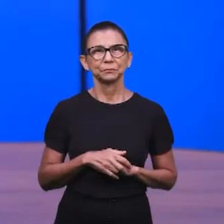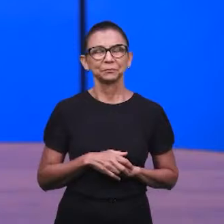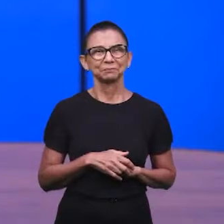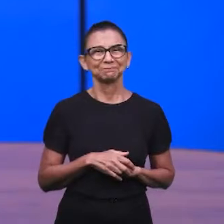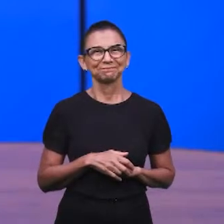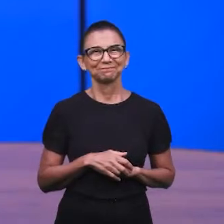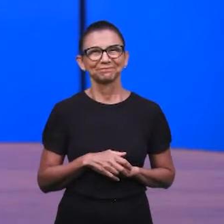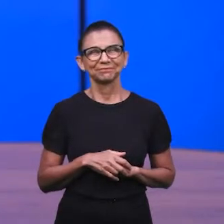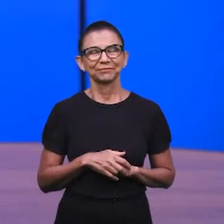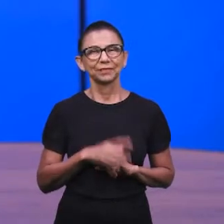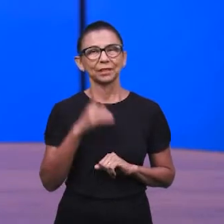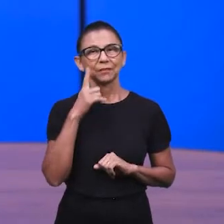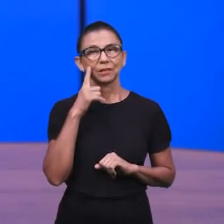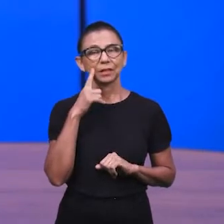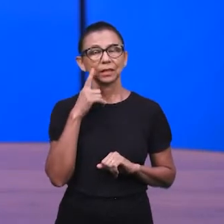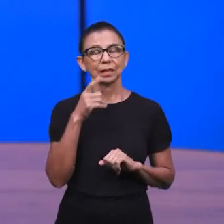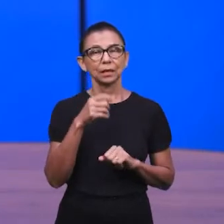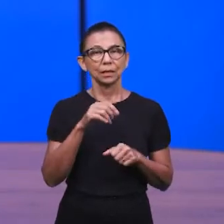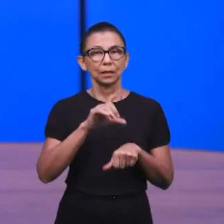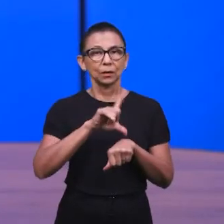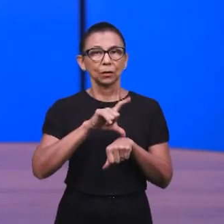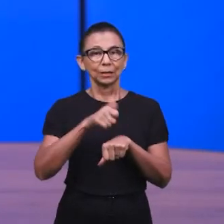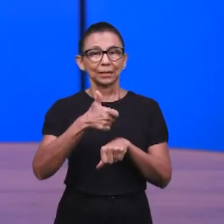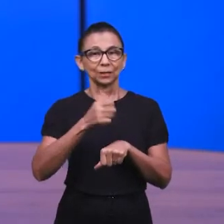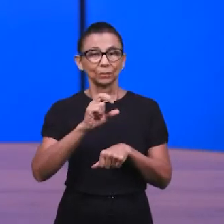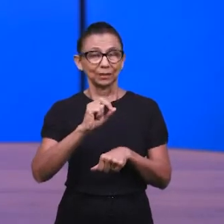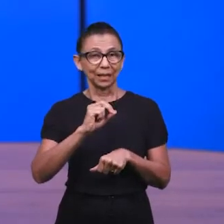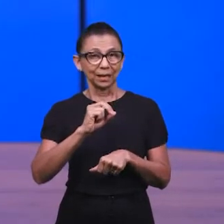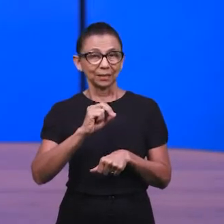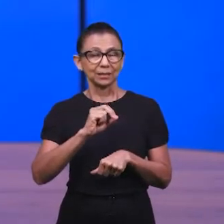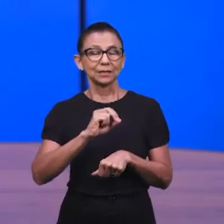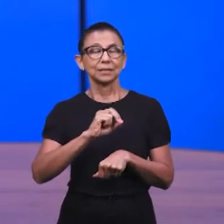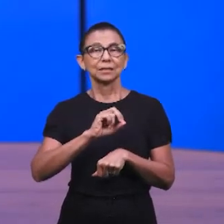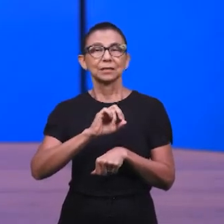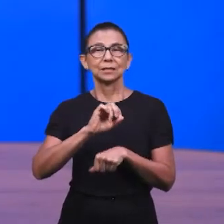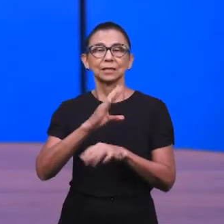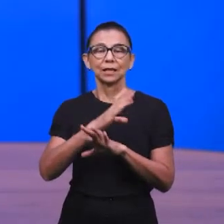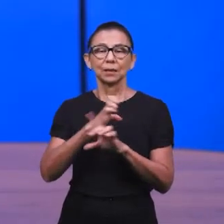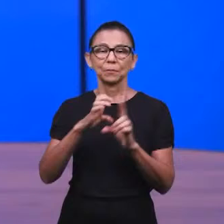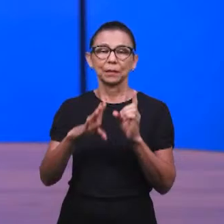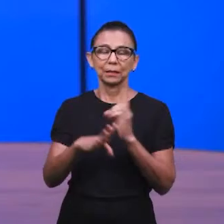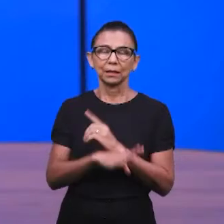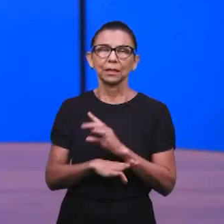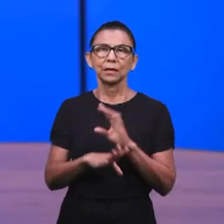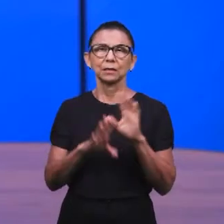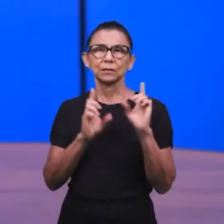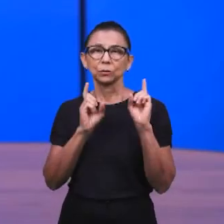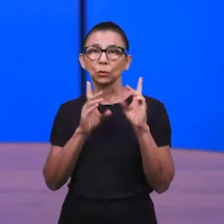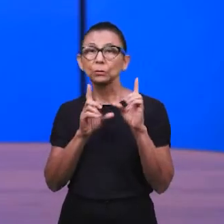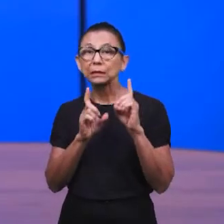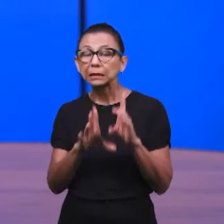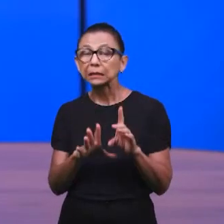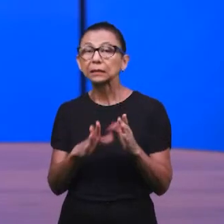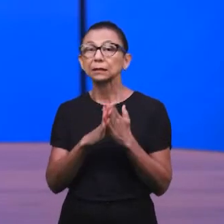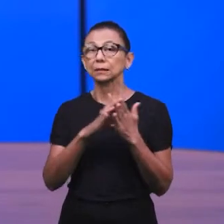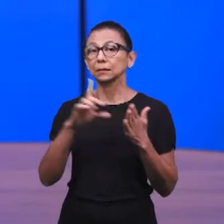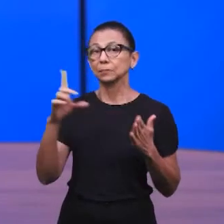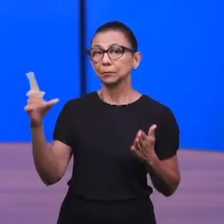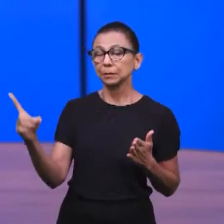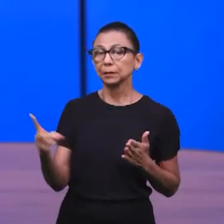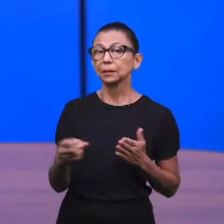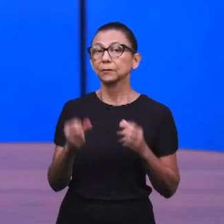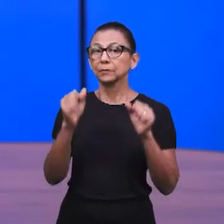horas, nós teremos a Escola Bíblica Dominical com todo o ensino, toda a doutrina, e você vai receber uma grande bênção